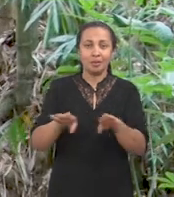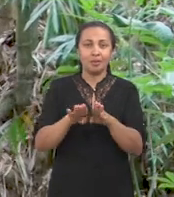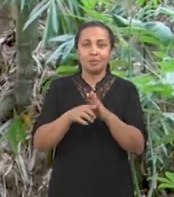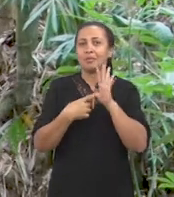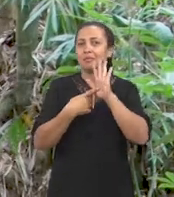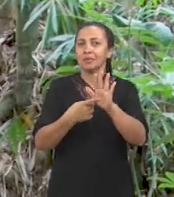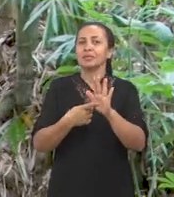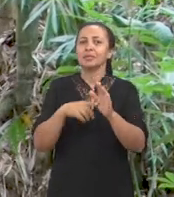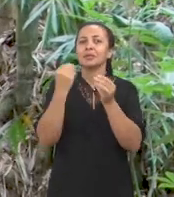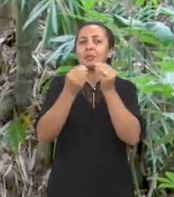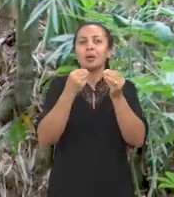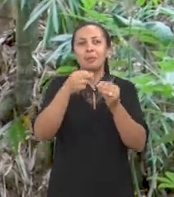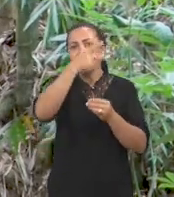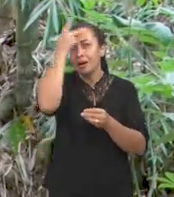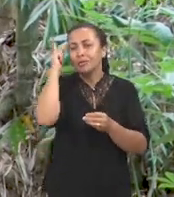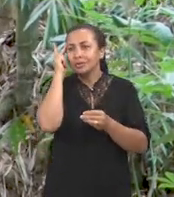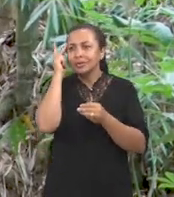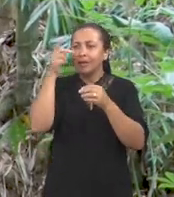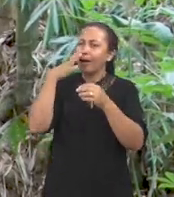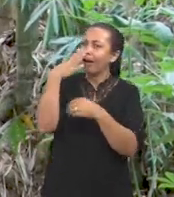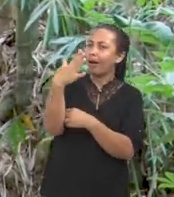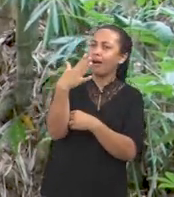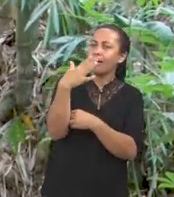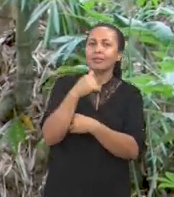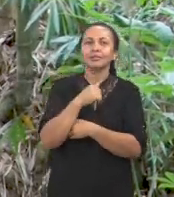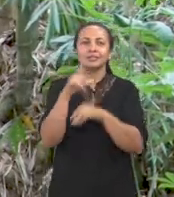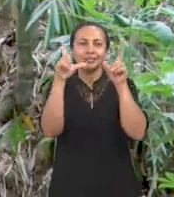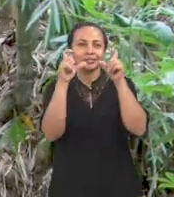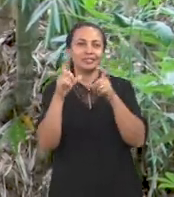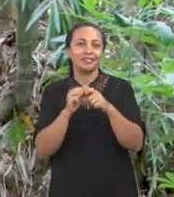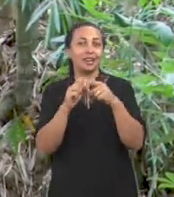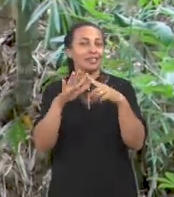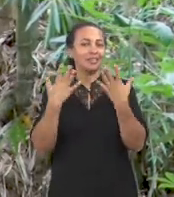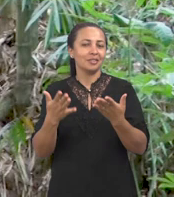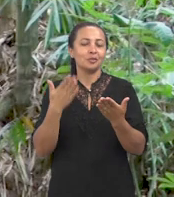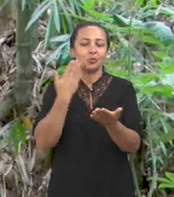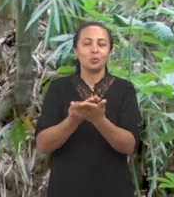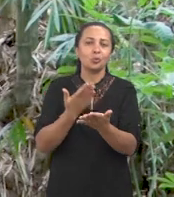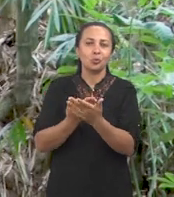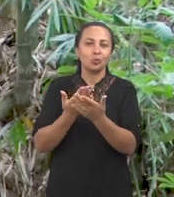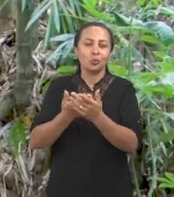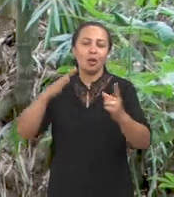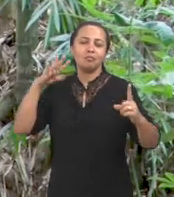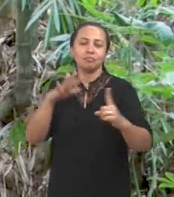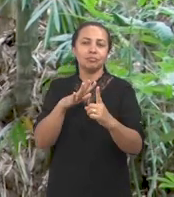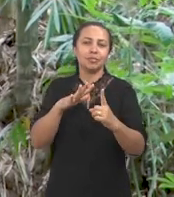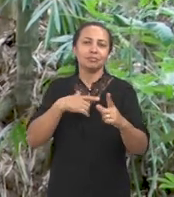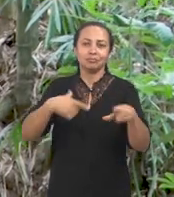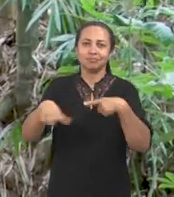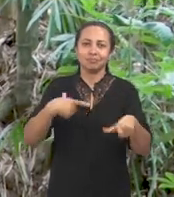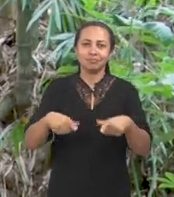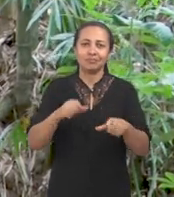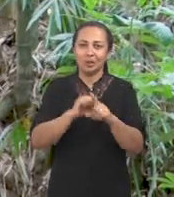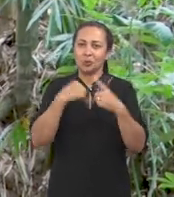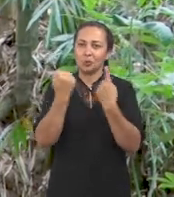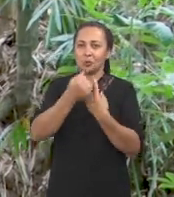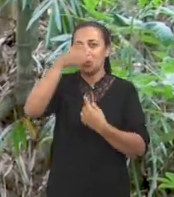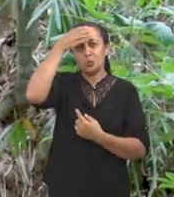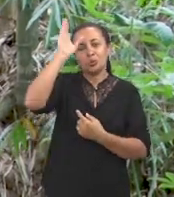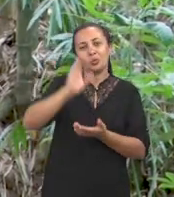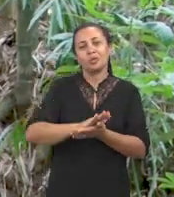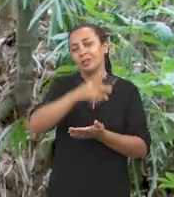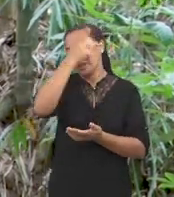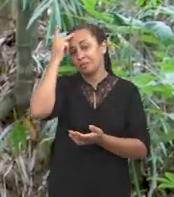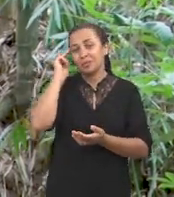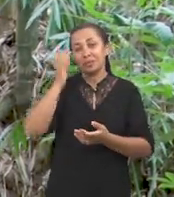registra também a reação das pessoas que observam as fotografias com isso ela podia estudar o impacto da obra nesse percurso